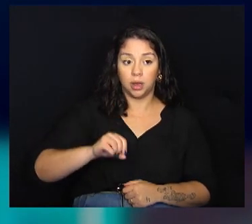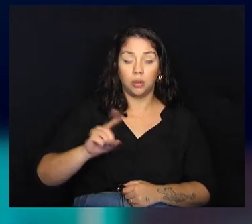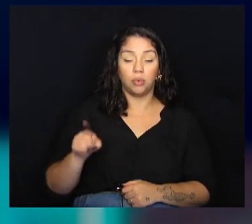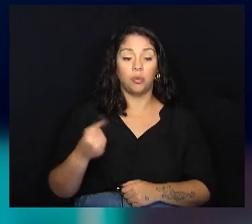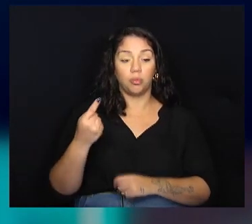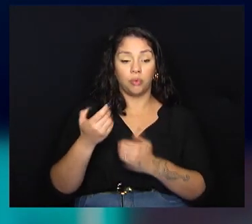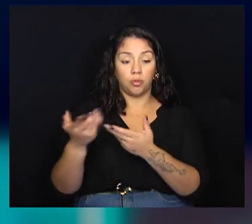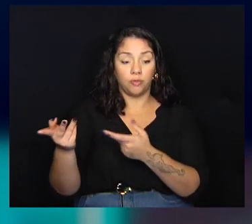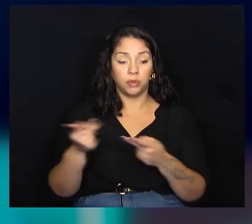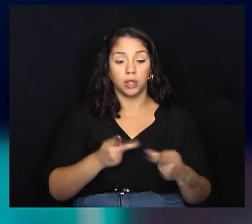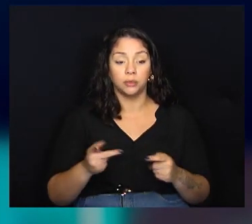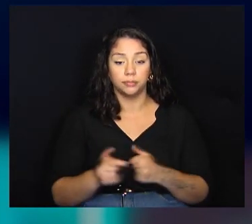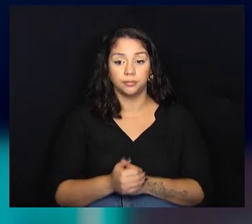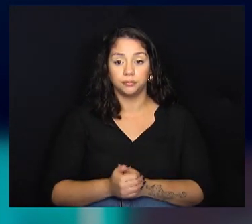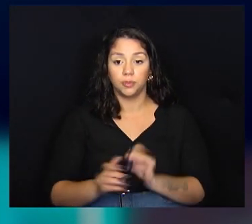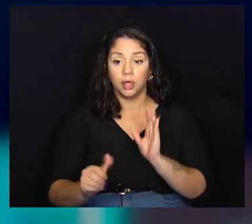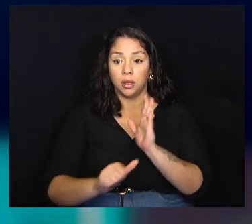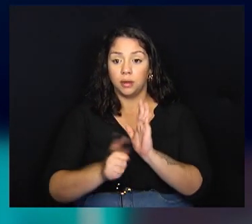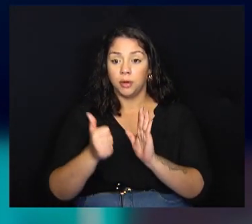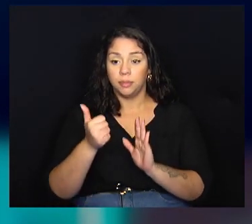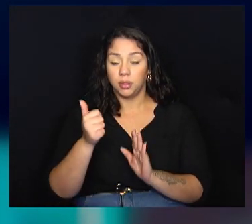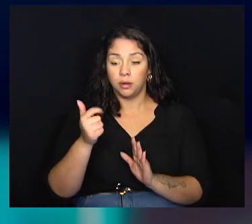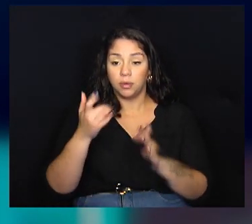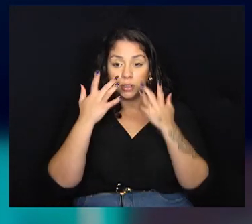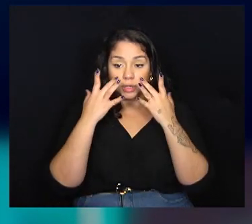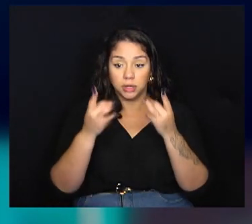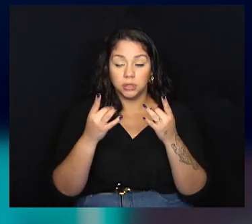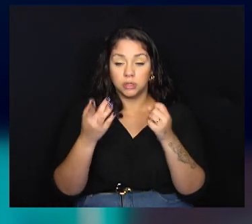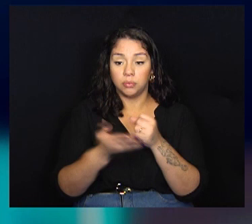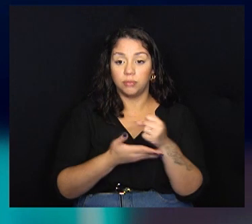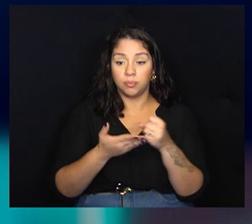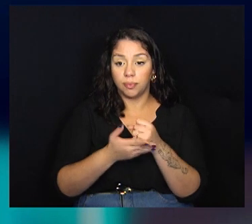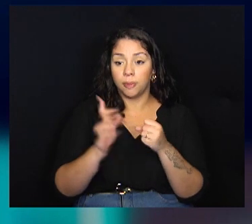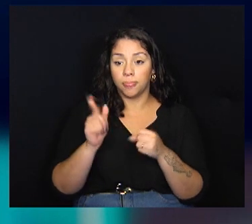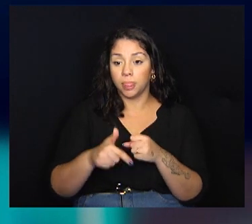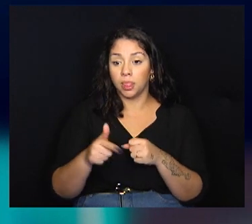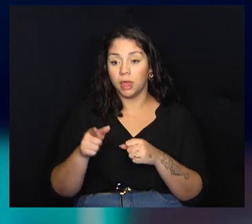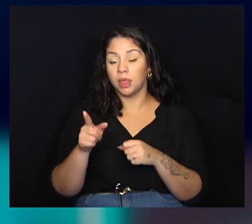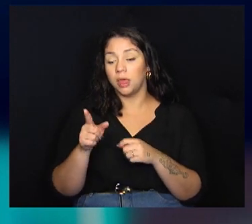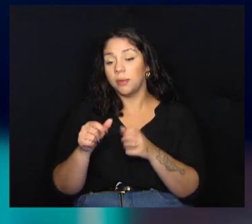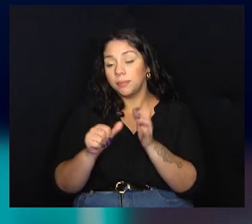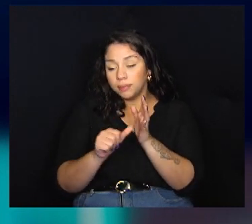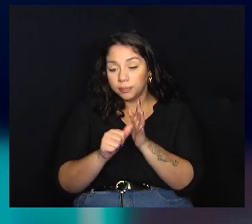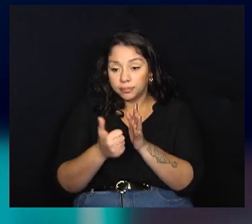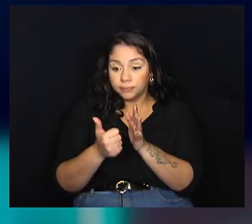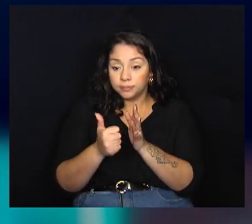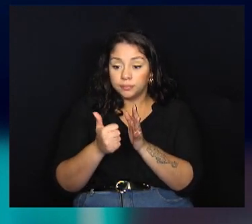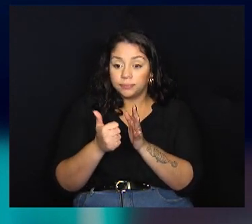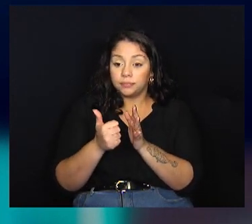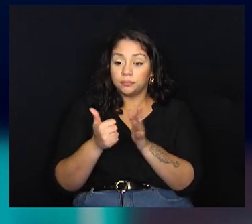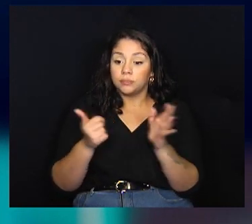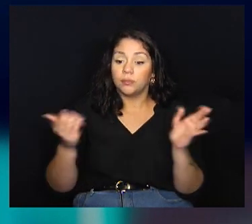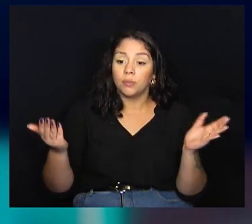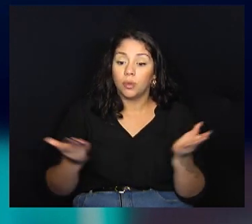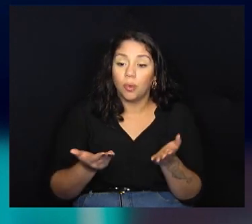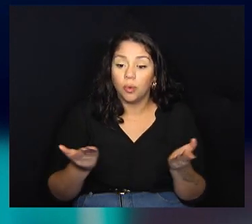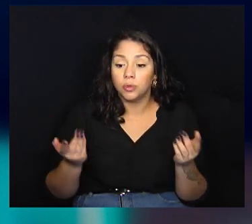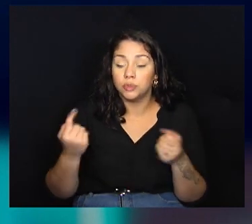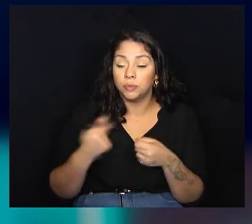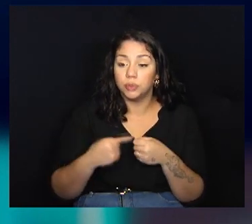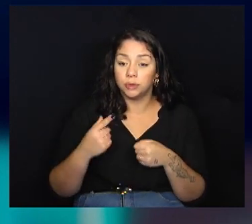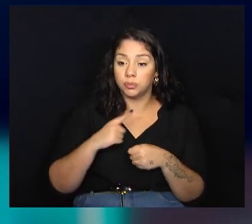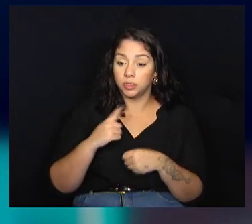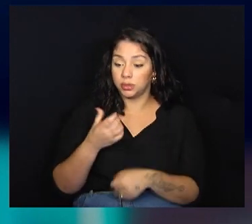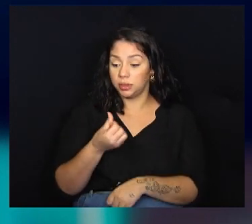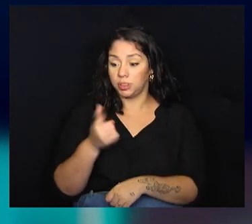O primeiro eixo é a atenção primária em saúde. A gente parte sempre da atenção primária. Tá? Hoje, o município conta com